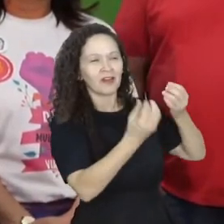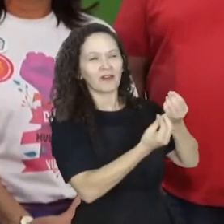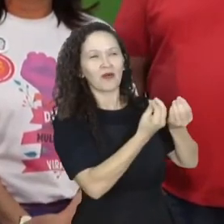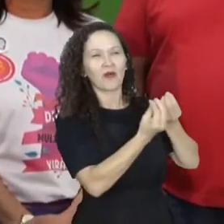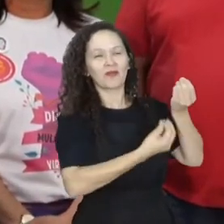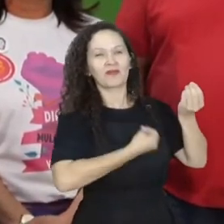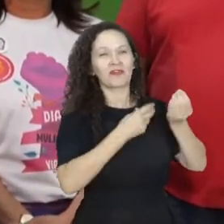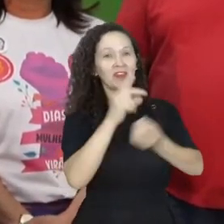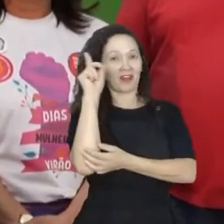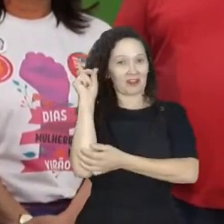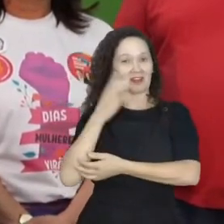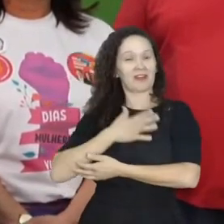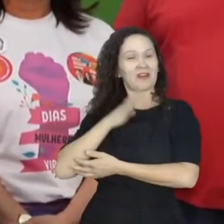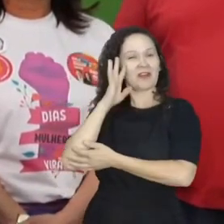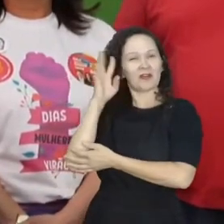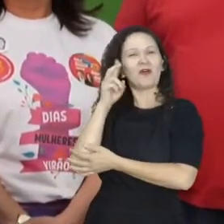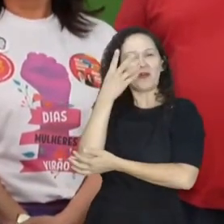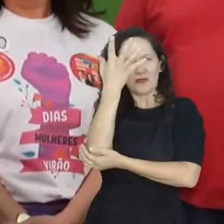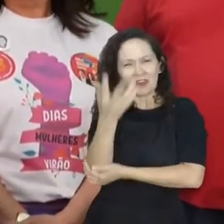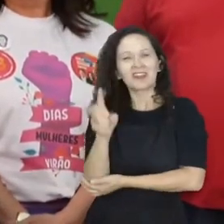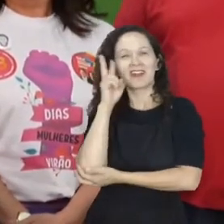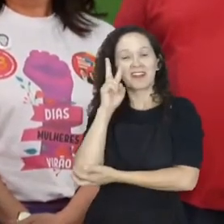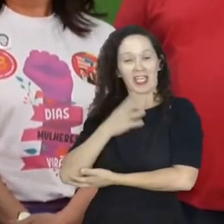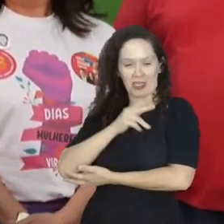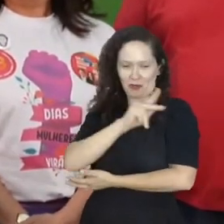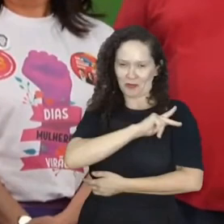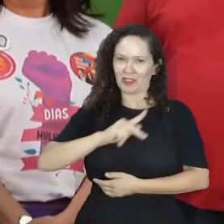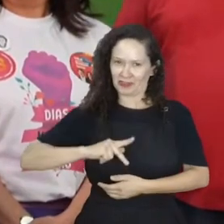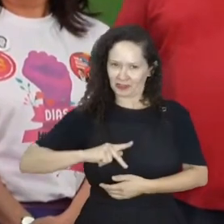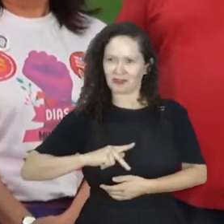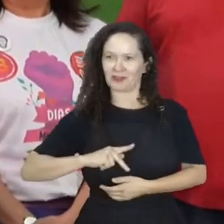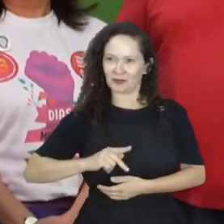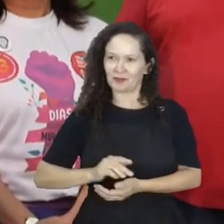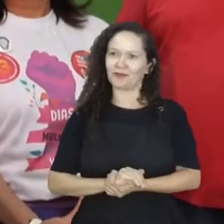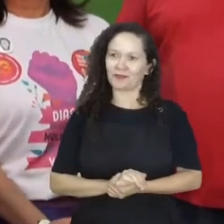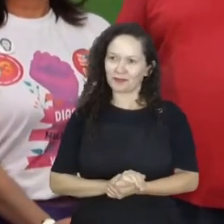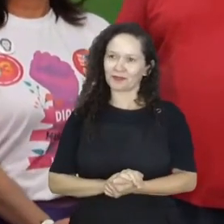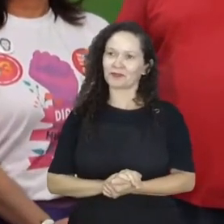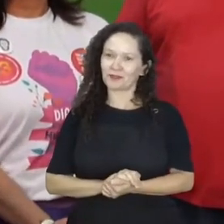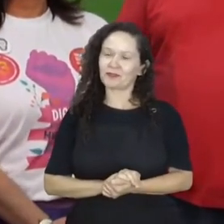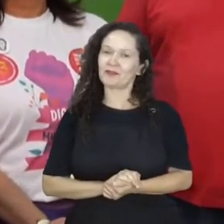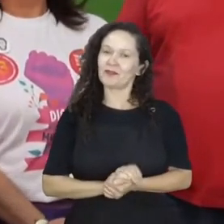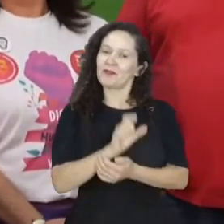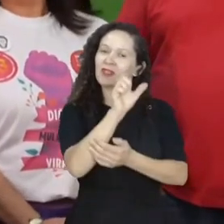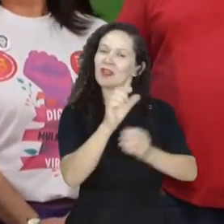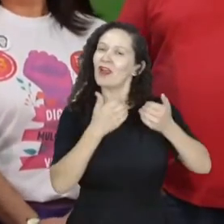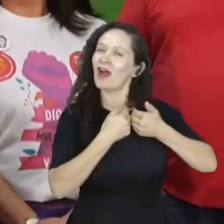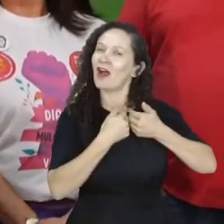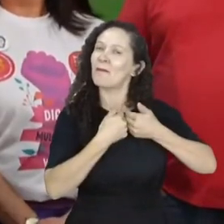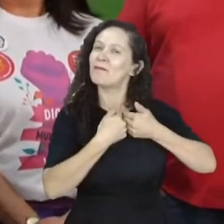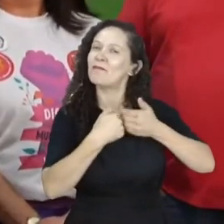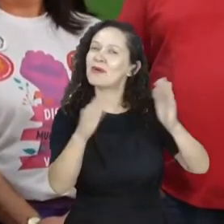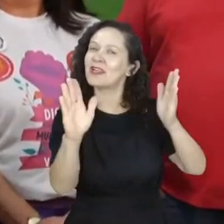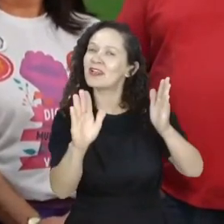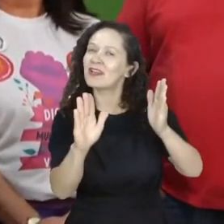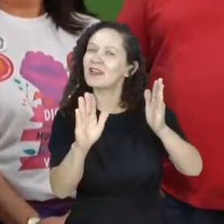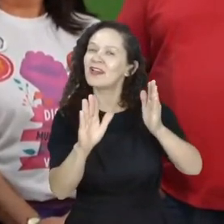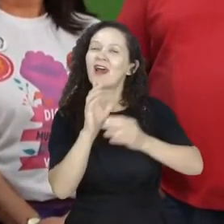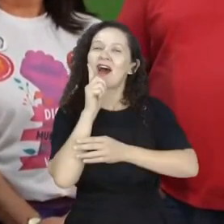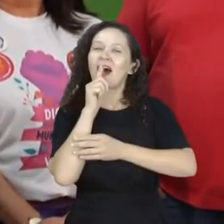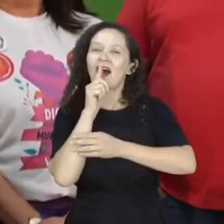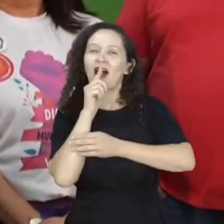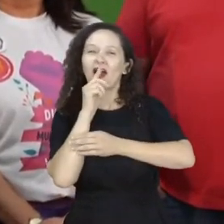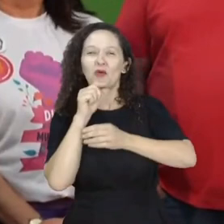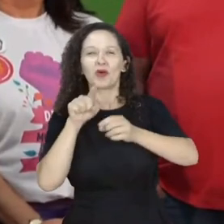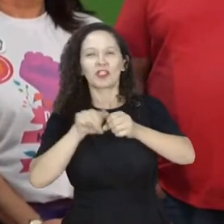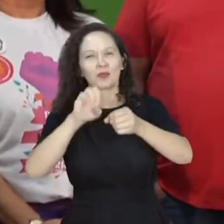Eu fico imaginando, vocês se lembram quando eu era presidente, eu vim a Campinas várias vezes. Vim aqui inaugurar a estação de tratamento de água e esgoto.